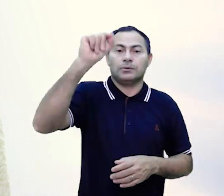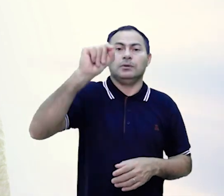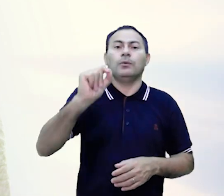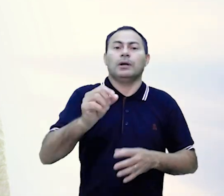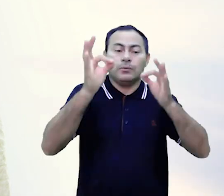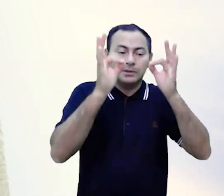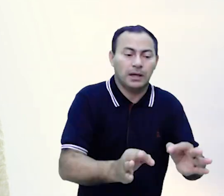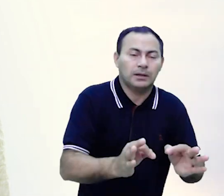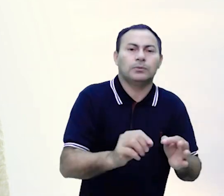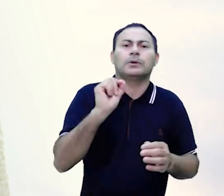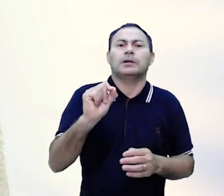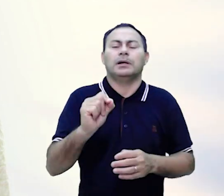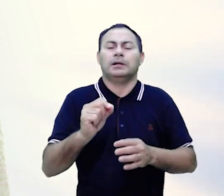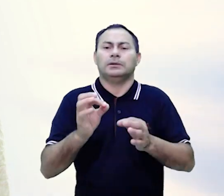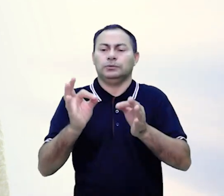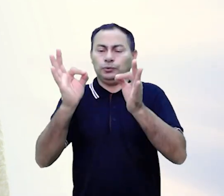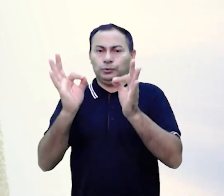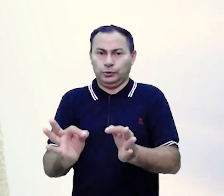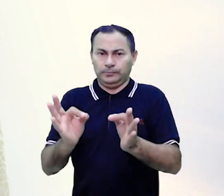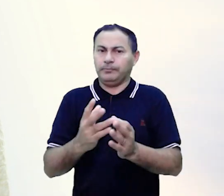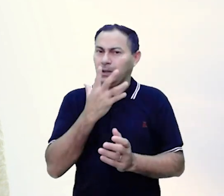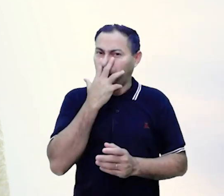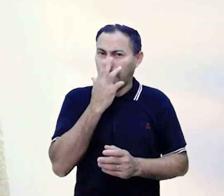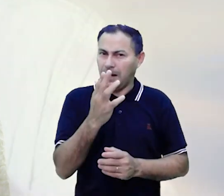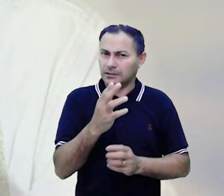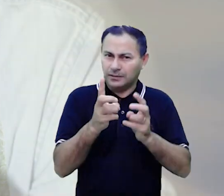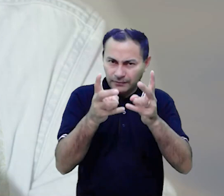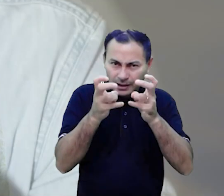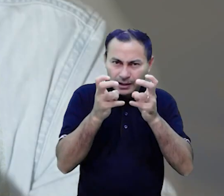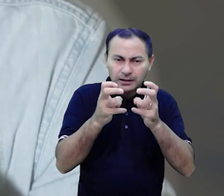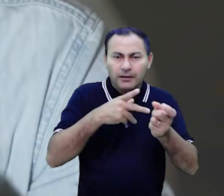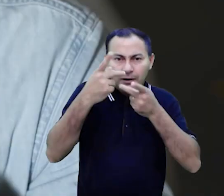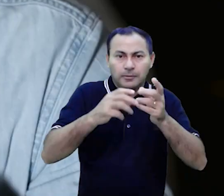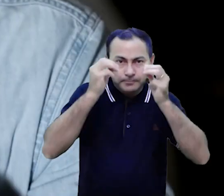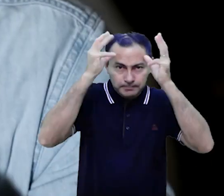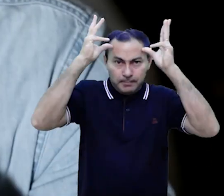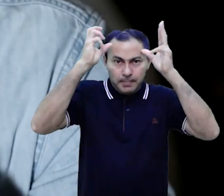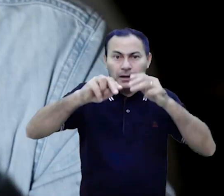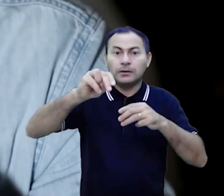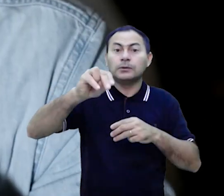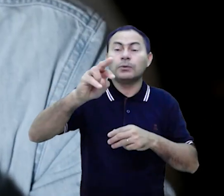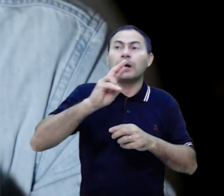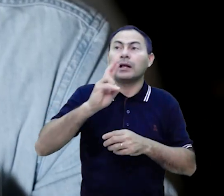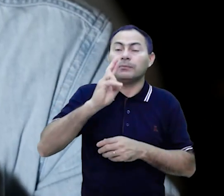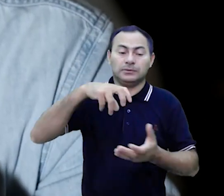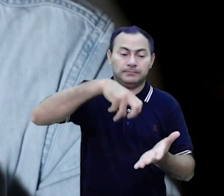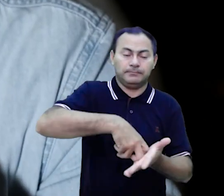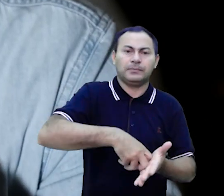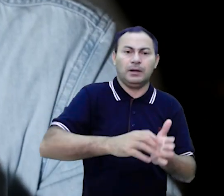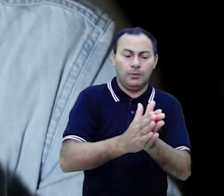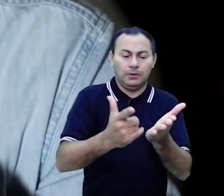quem determina o que é o certo e o que é justo. Acho interessante observar nessa narrativa que Moisés nunca reclamou de